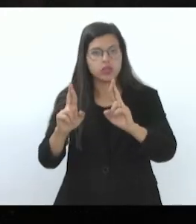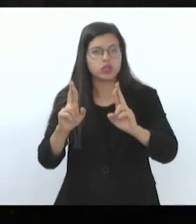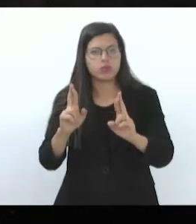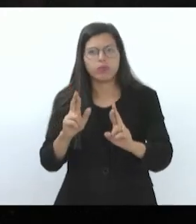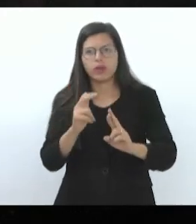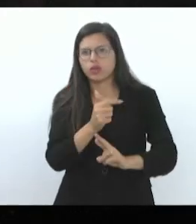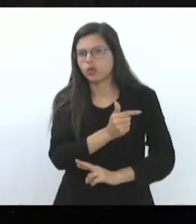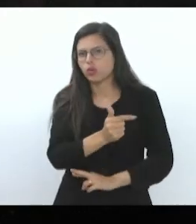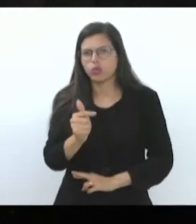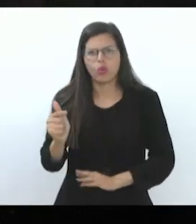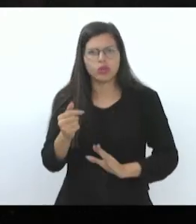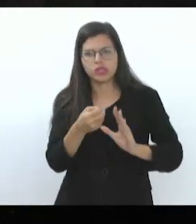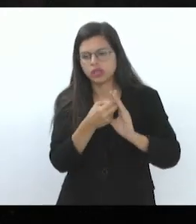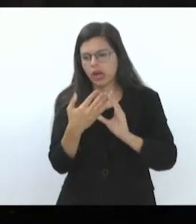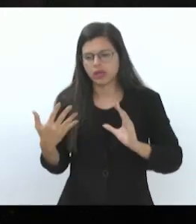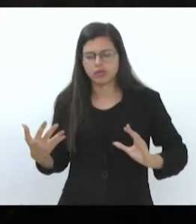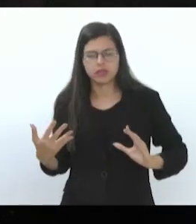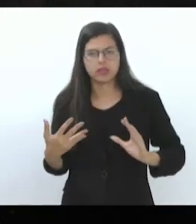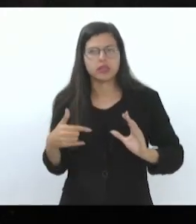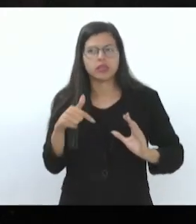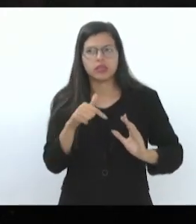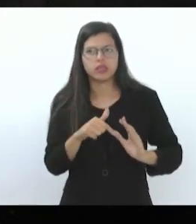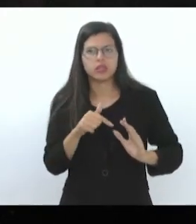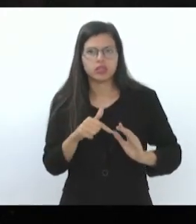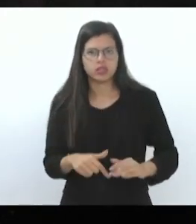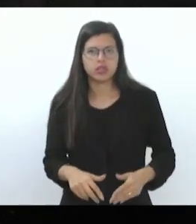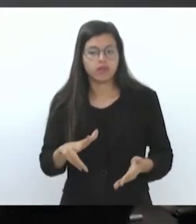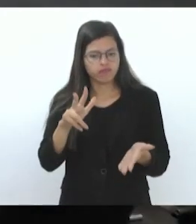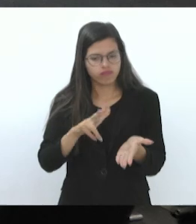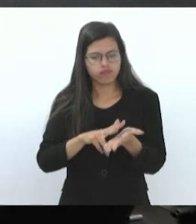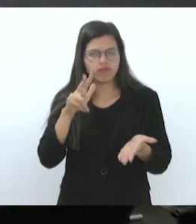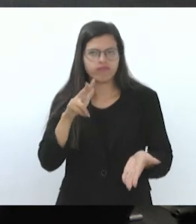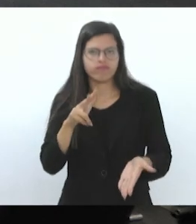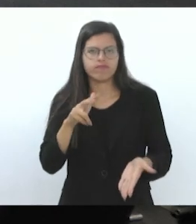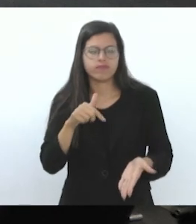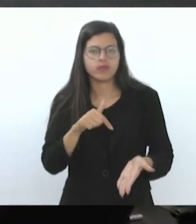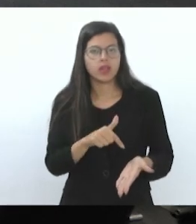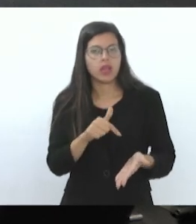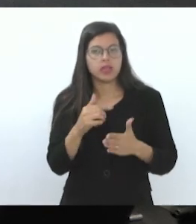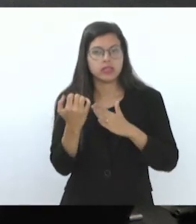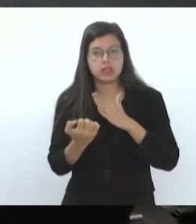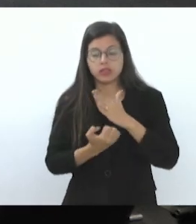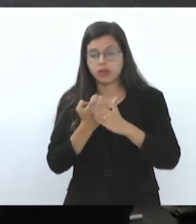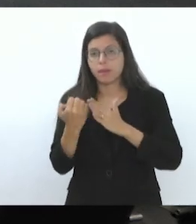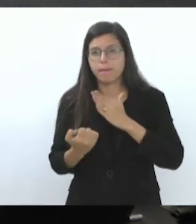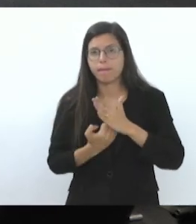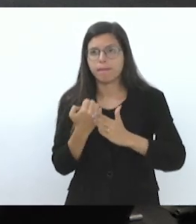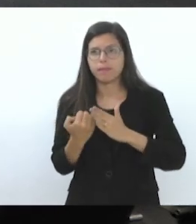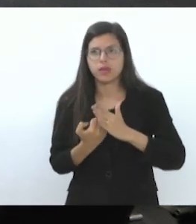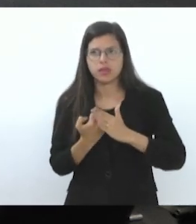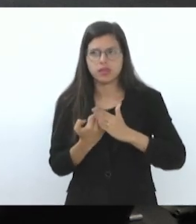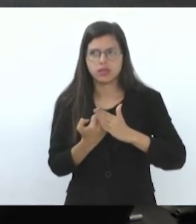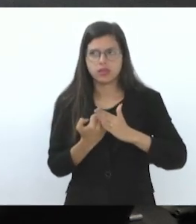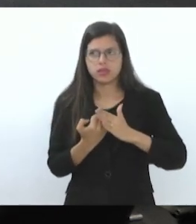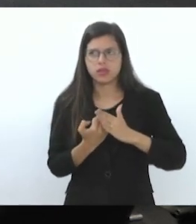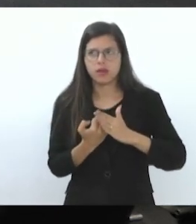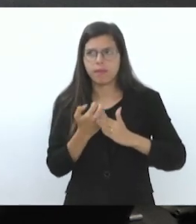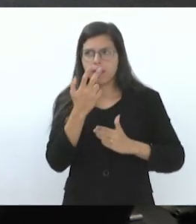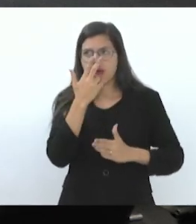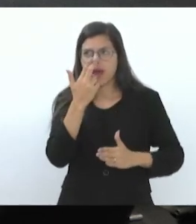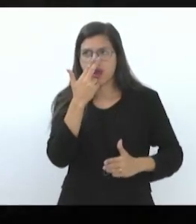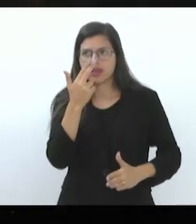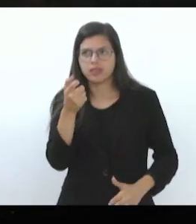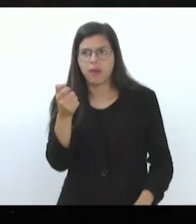adjetivo qualificativo que colocar é válido. Essa empresa é uma piada.